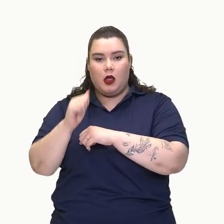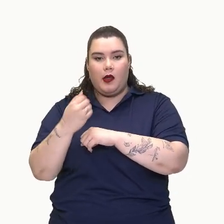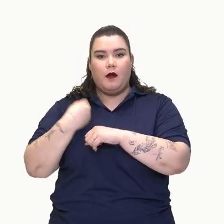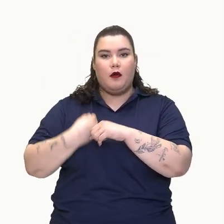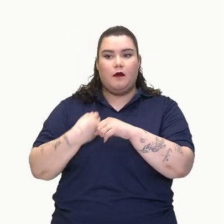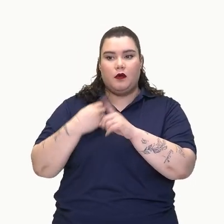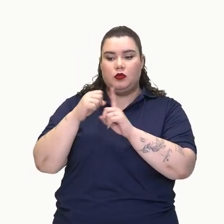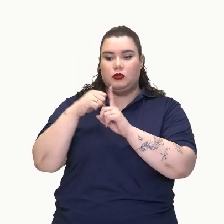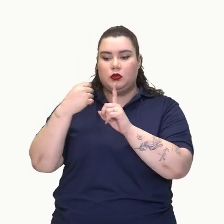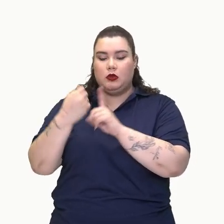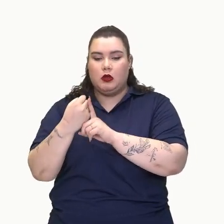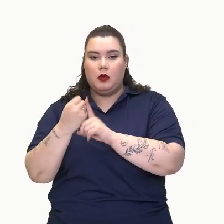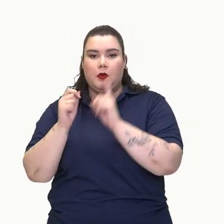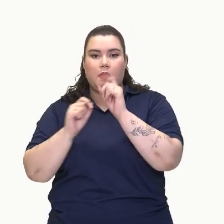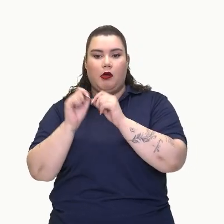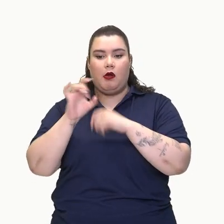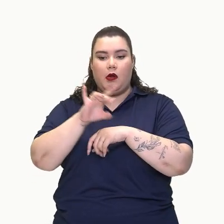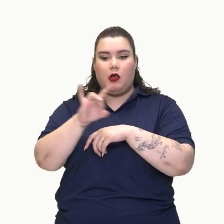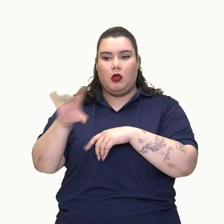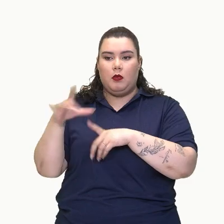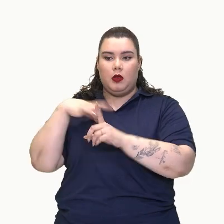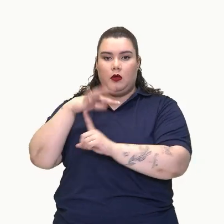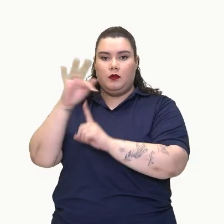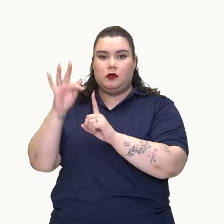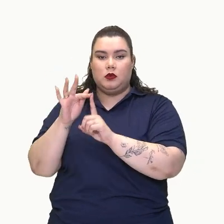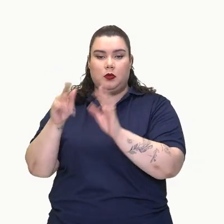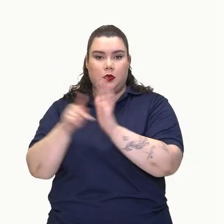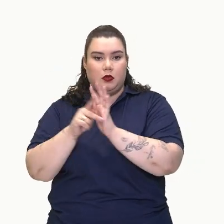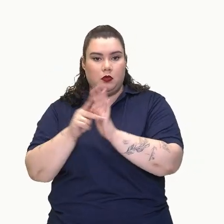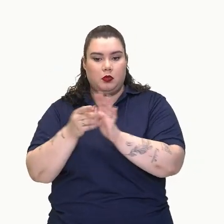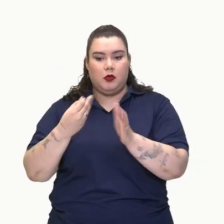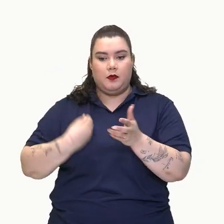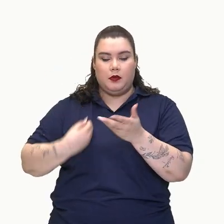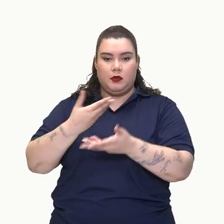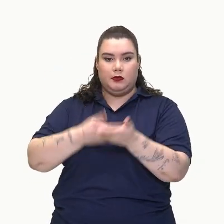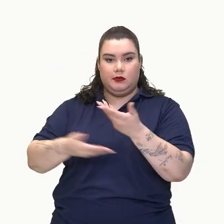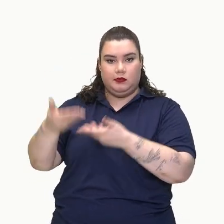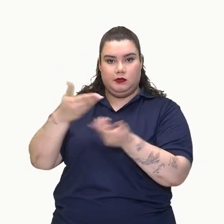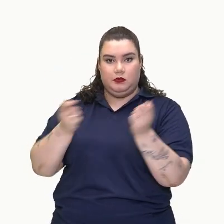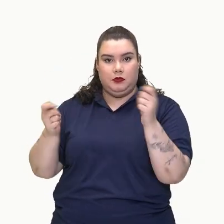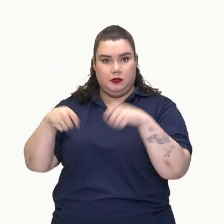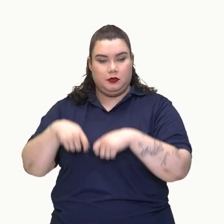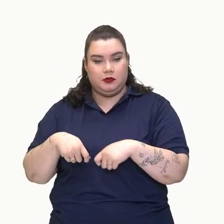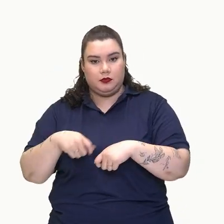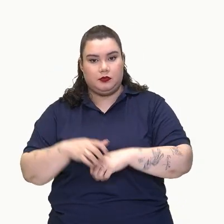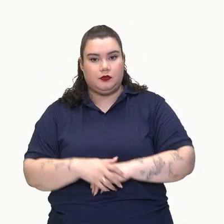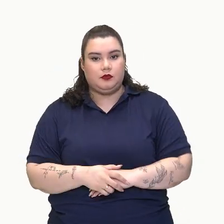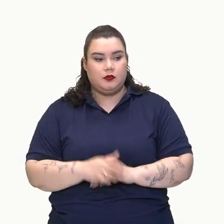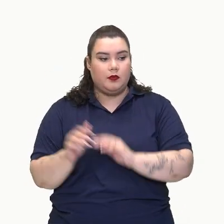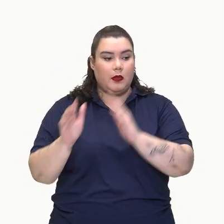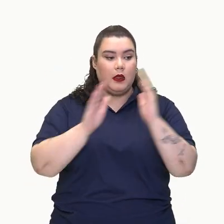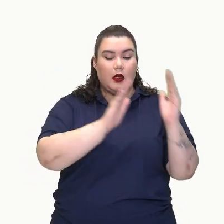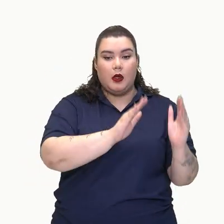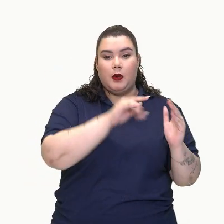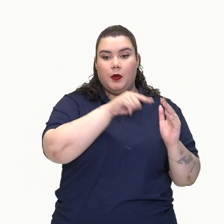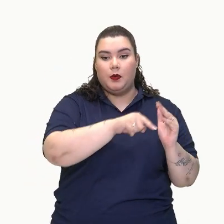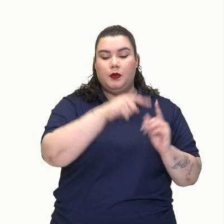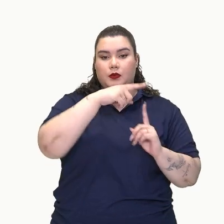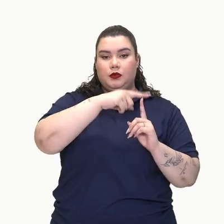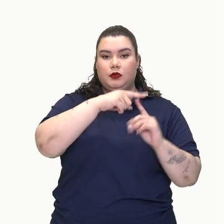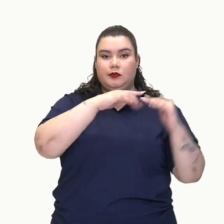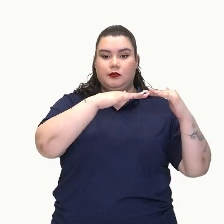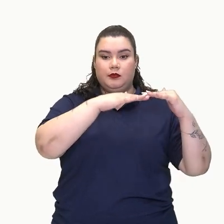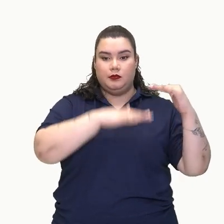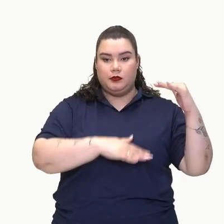uma desempenha ali a sua função, elas conseguem viver de uma forma harmônica. E aqui a gente tem um exemplo das desarmônicas,